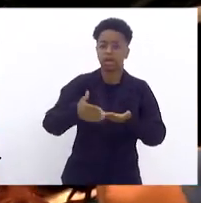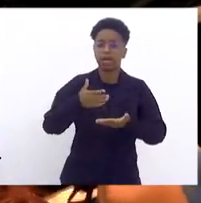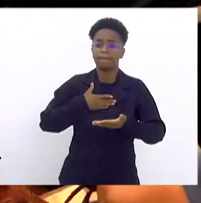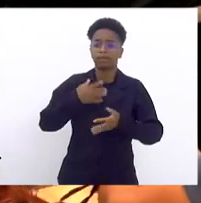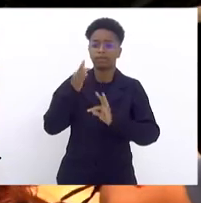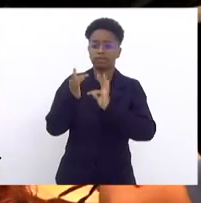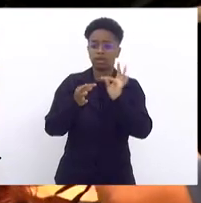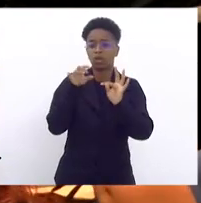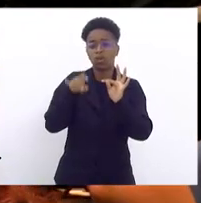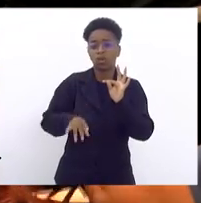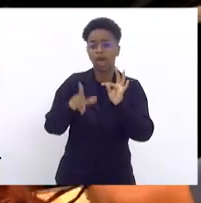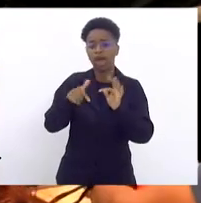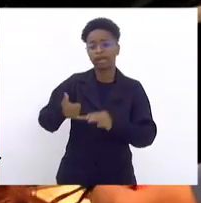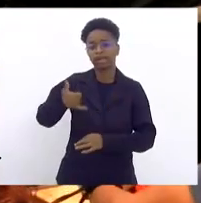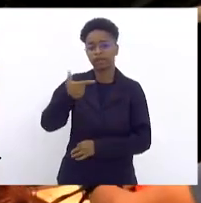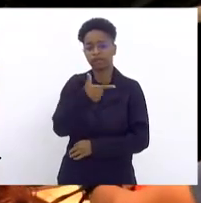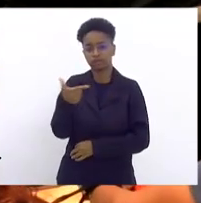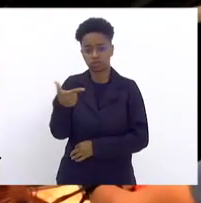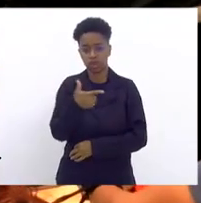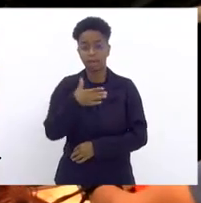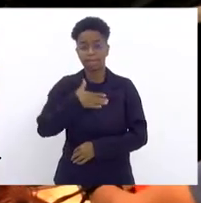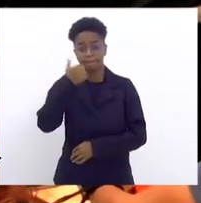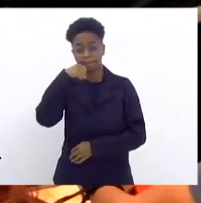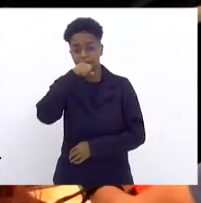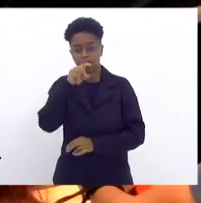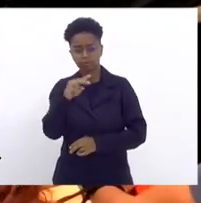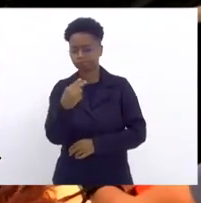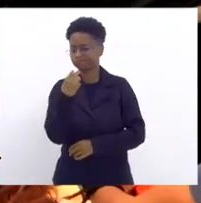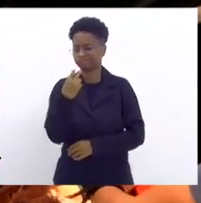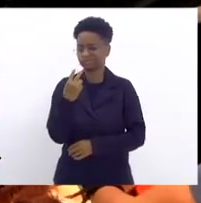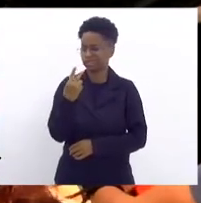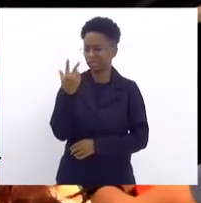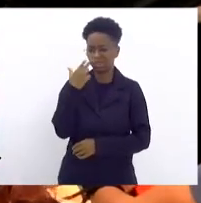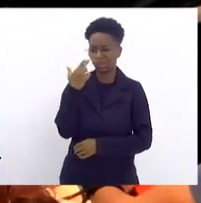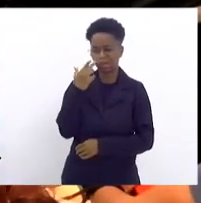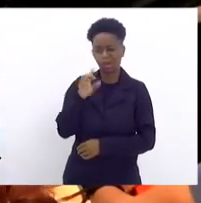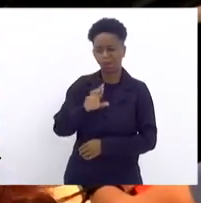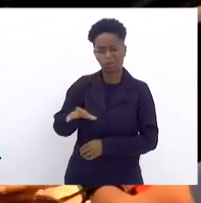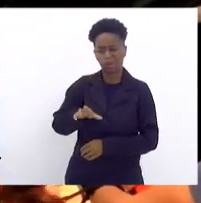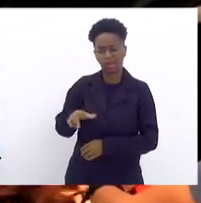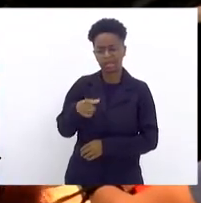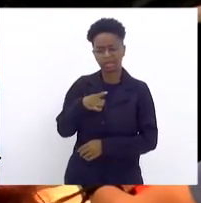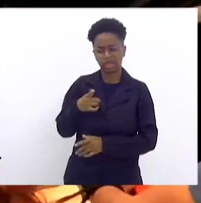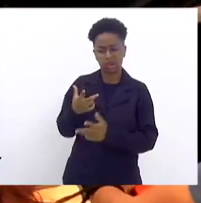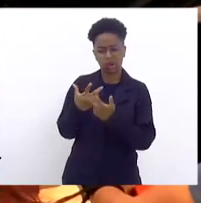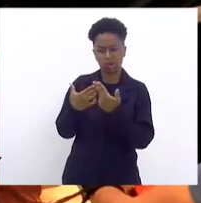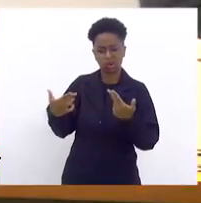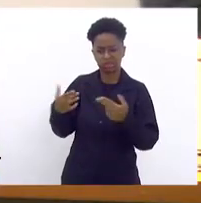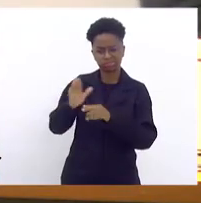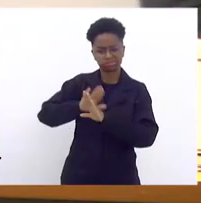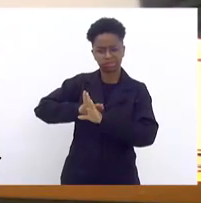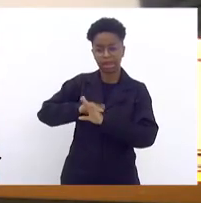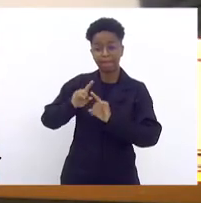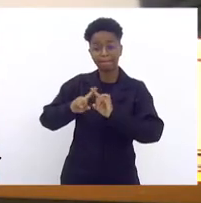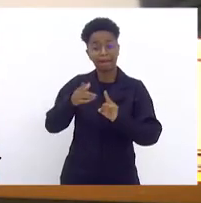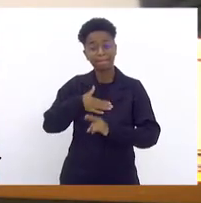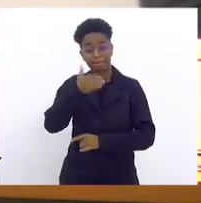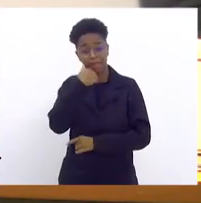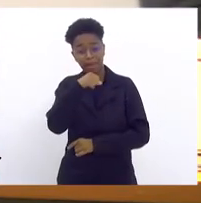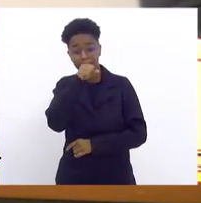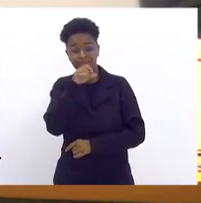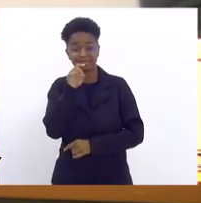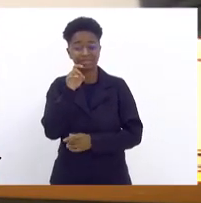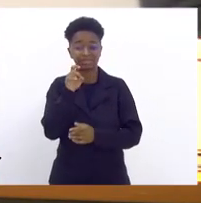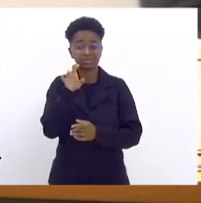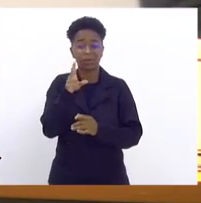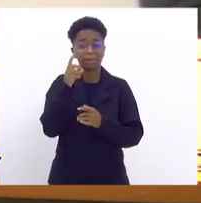22 anos então assim a minha mãe me olhar falava não tá normal tá com alguma coisa só que minha mãe sempre levou um